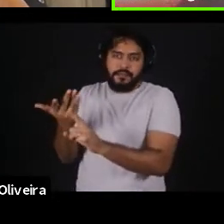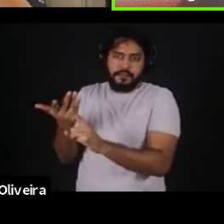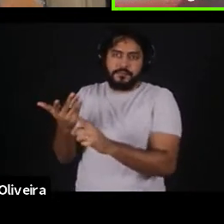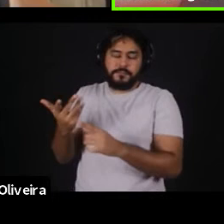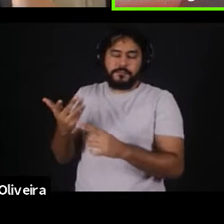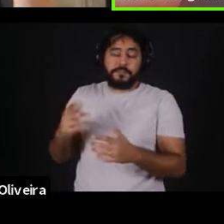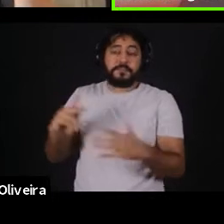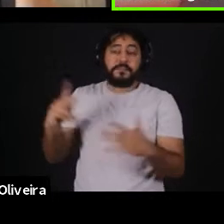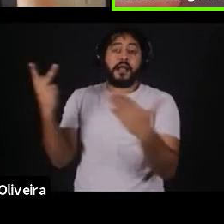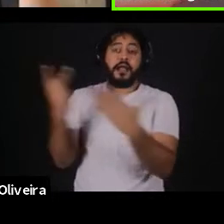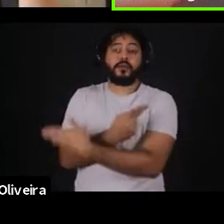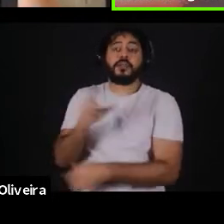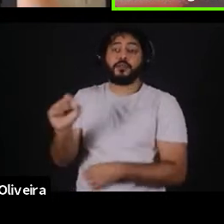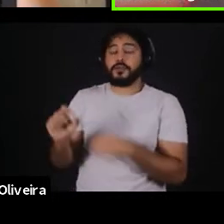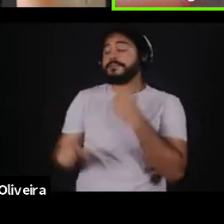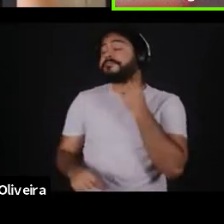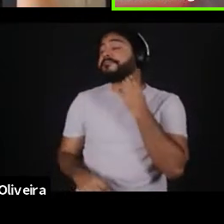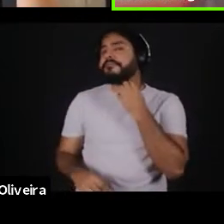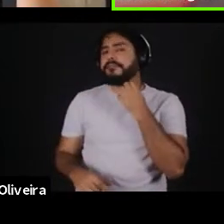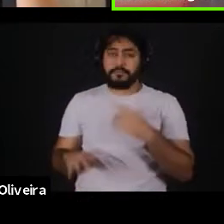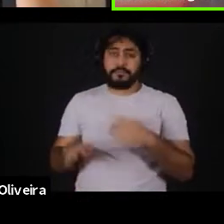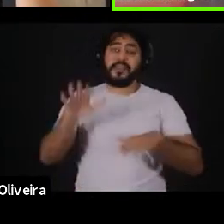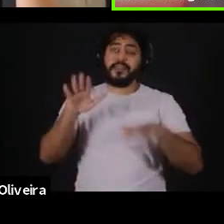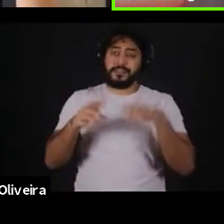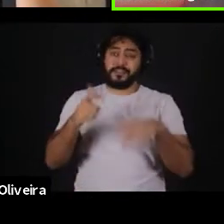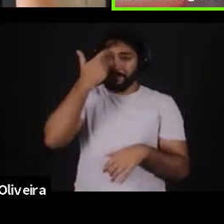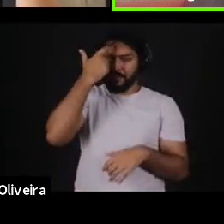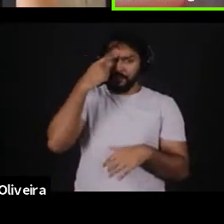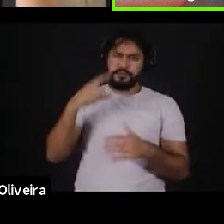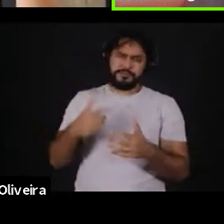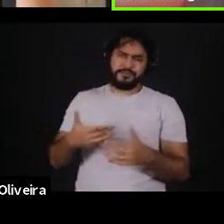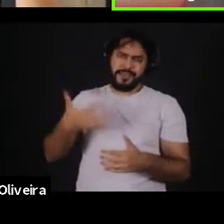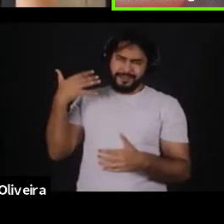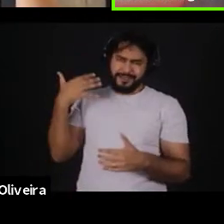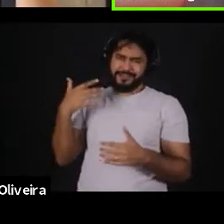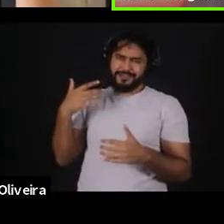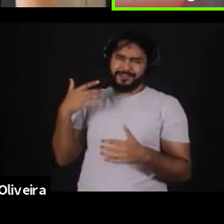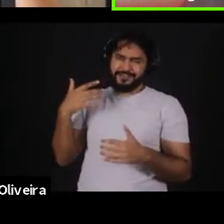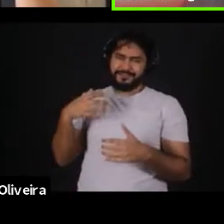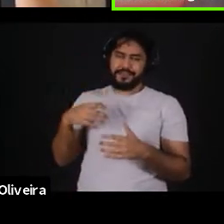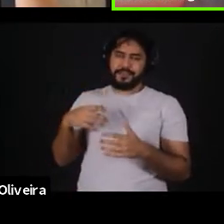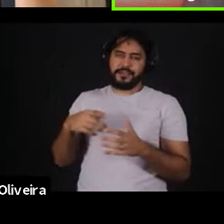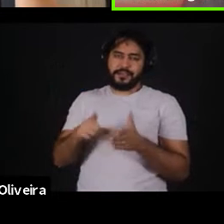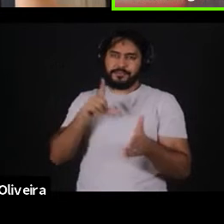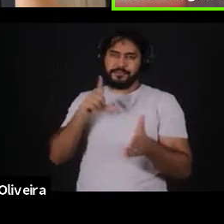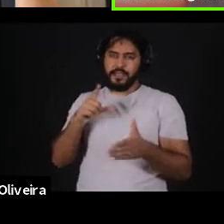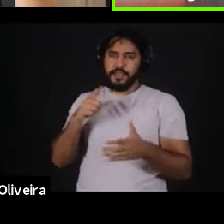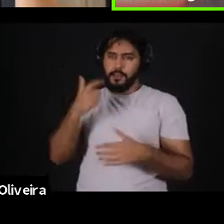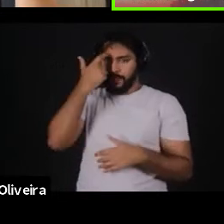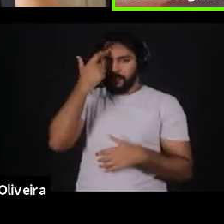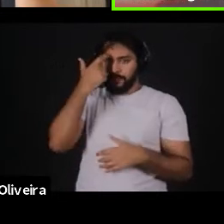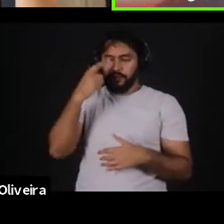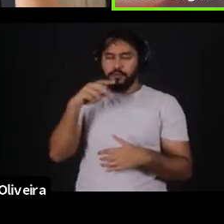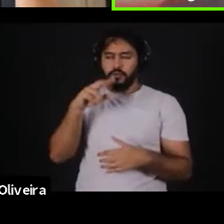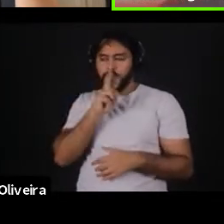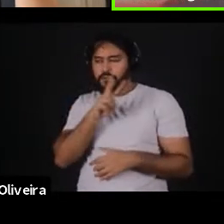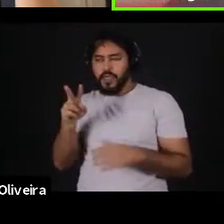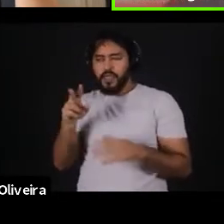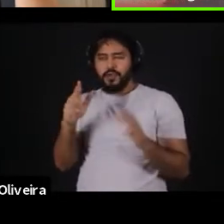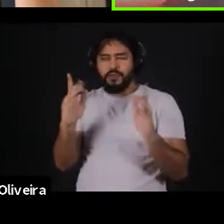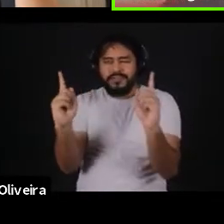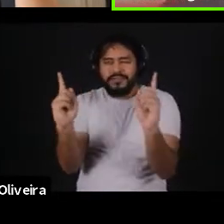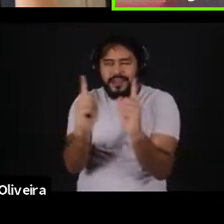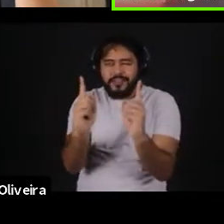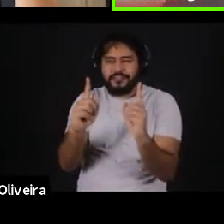Muitas vezes, eu pensei até mais cedo, eu estava voltando num trecho do Exaurir a Dança, né, e pensando também